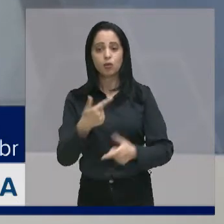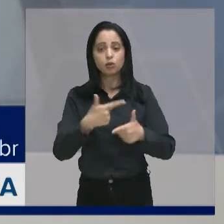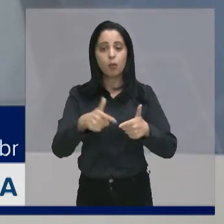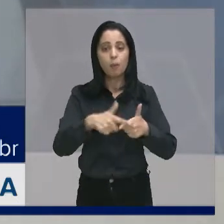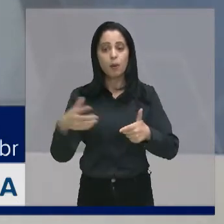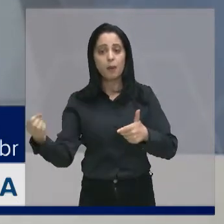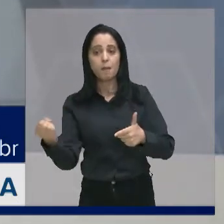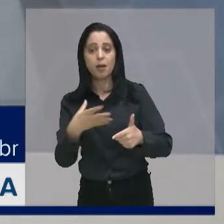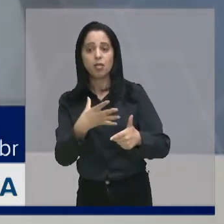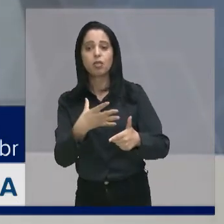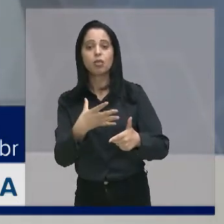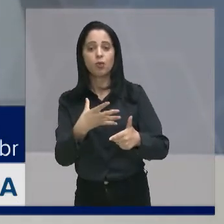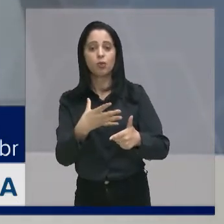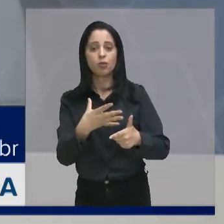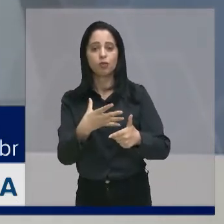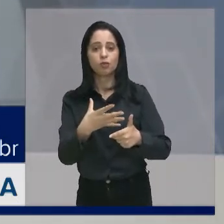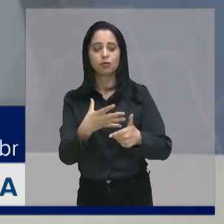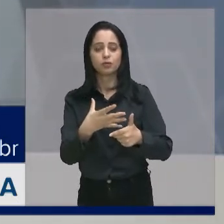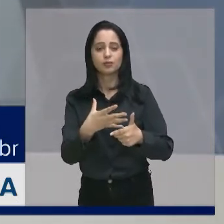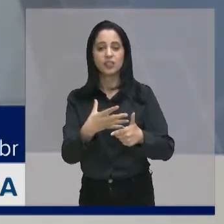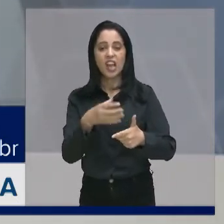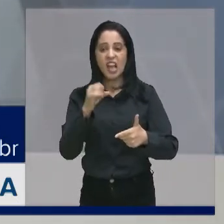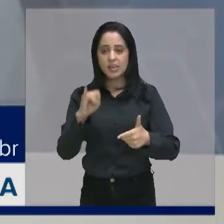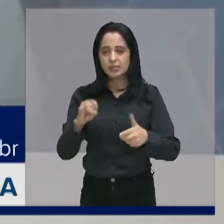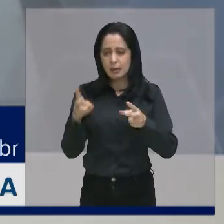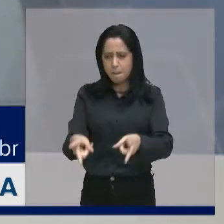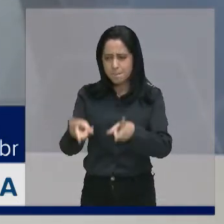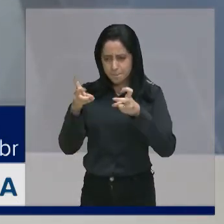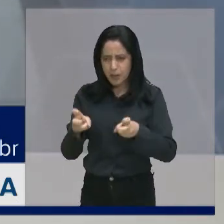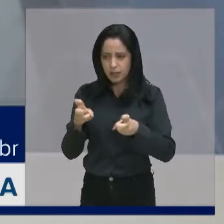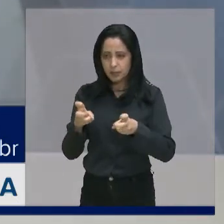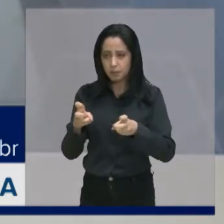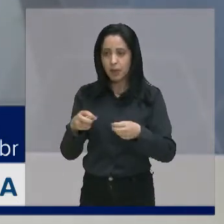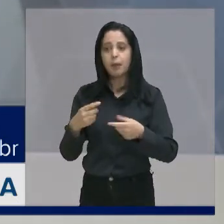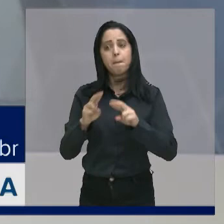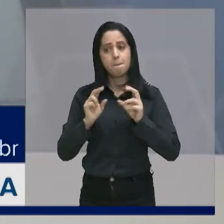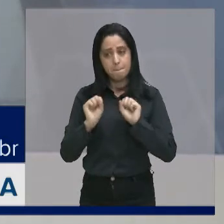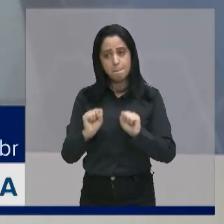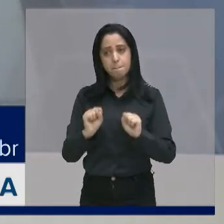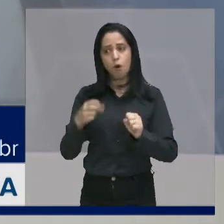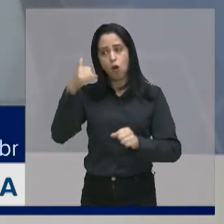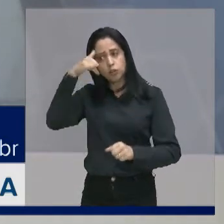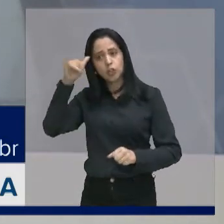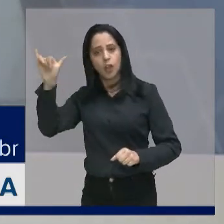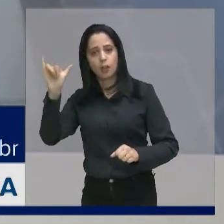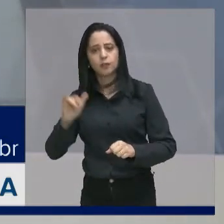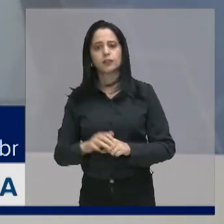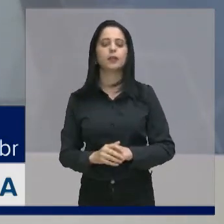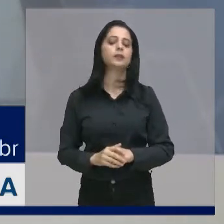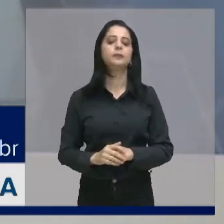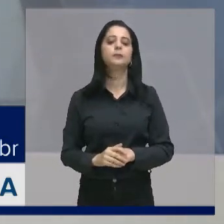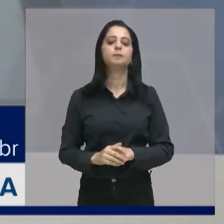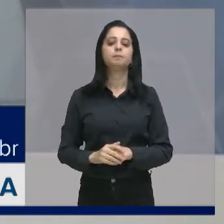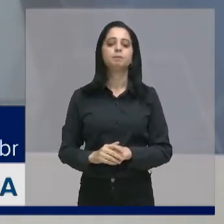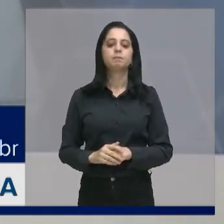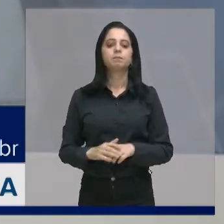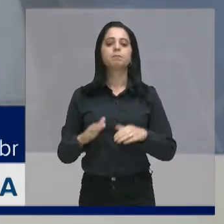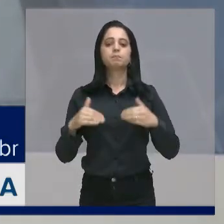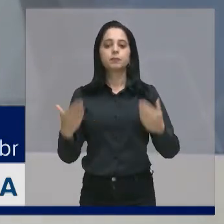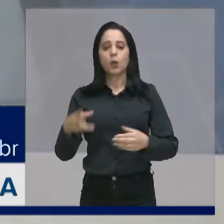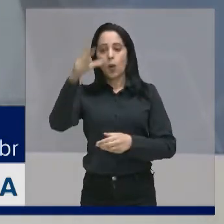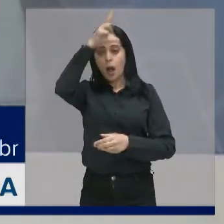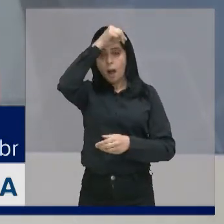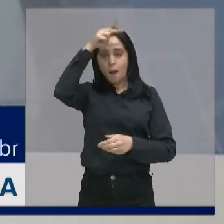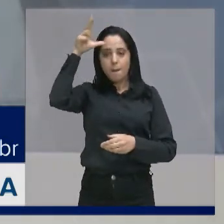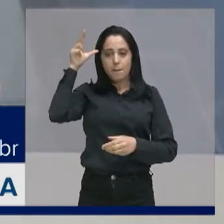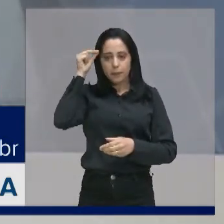evitadas, se ao menos escutassem os profissionais de educação. Por exemplo, nós temos uma resolução do Estado nessa volta às aulas, que a Prefeitura disse